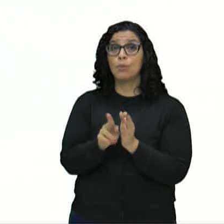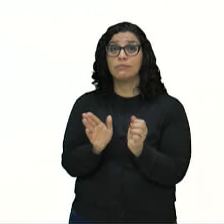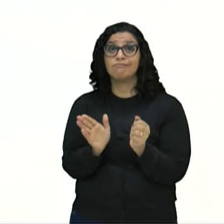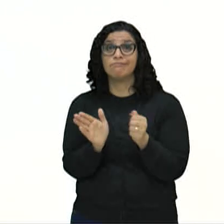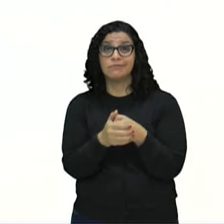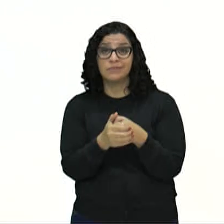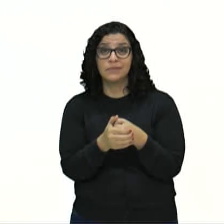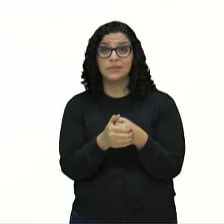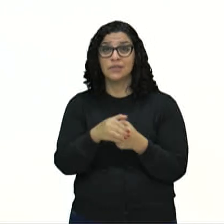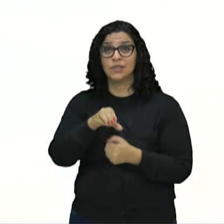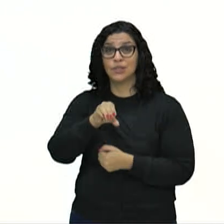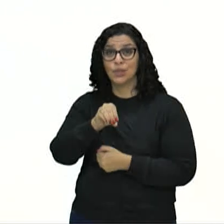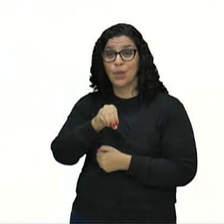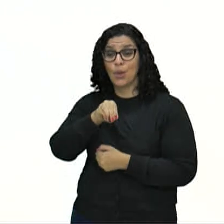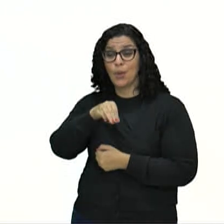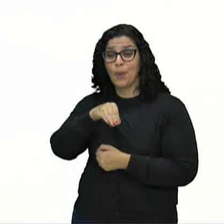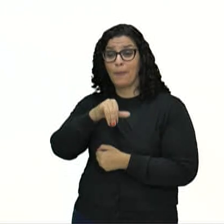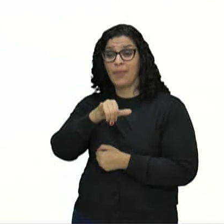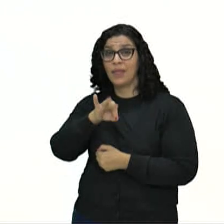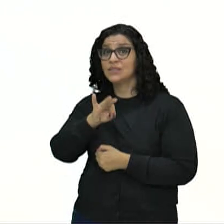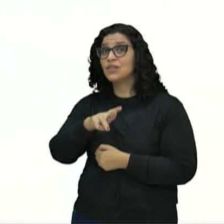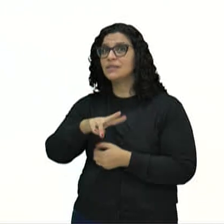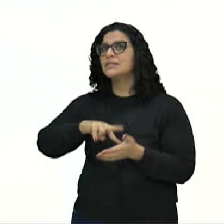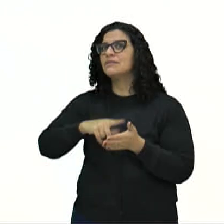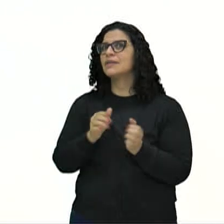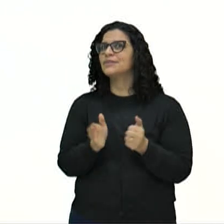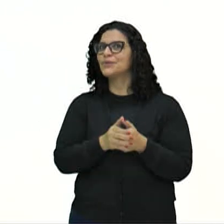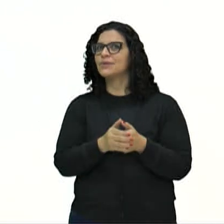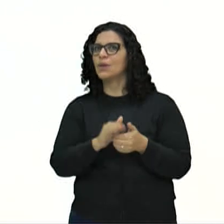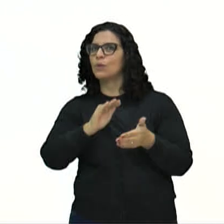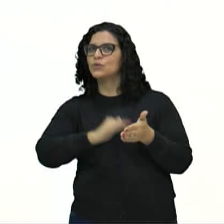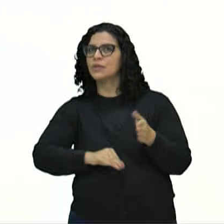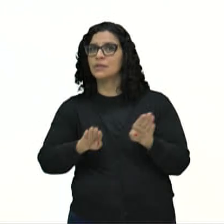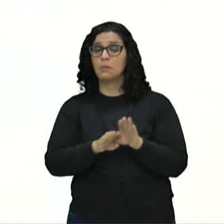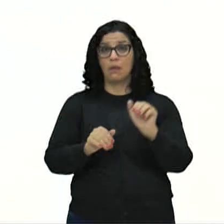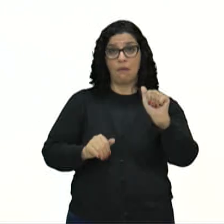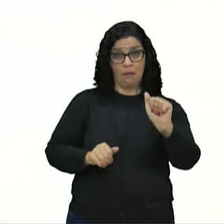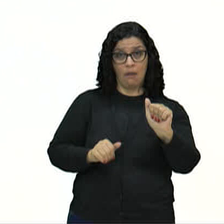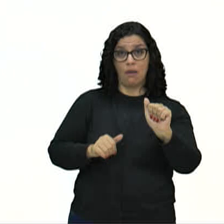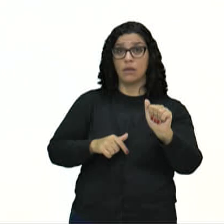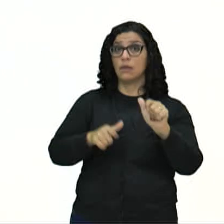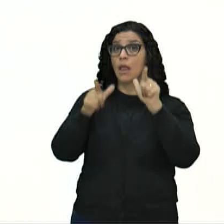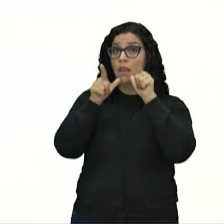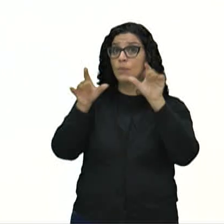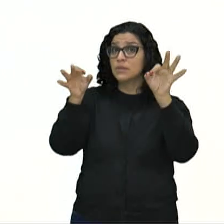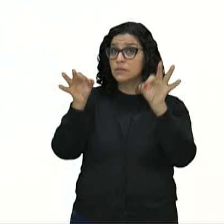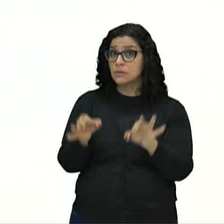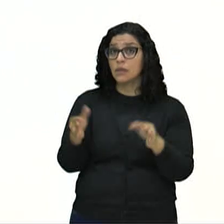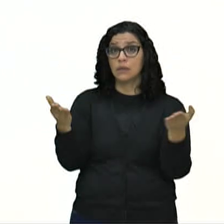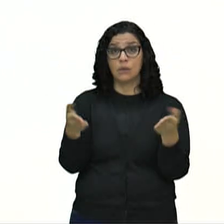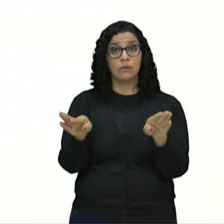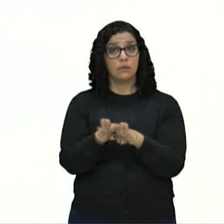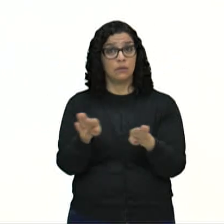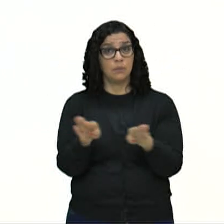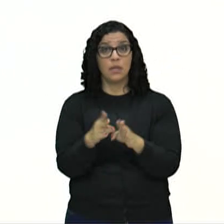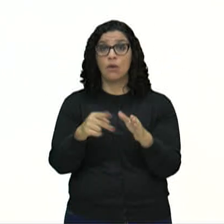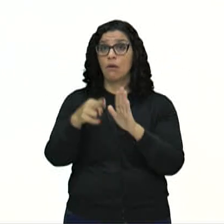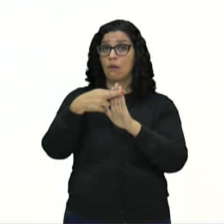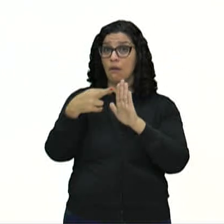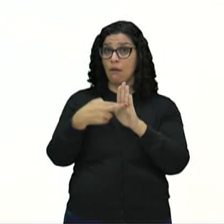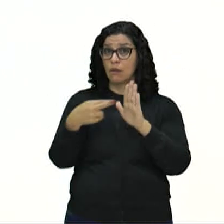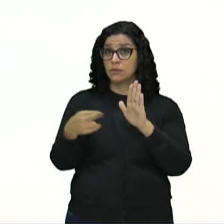omissão, quer dizer, tirar fora, né, ali, da preposição a, eliminar, na linguagem coloquial, segundo as